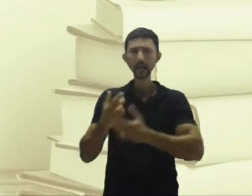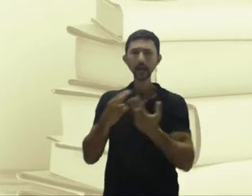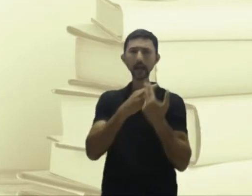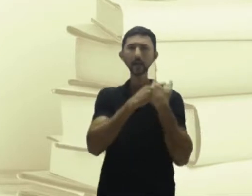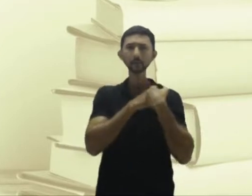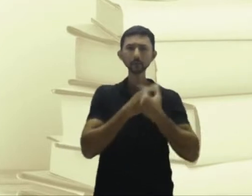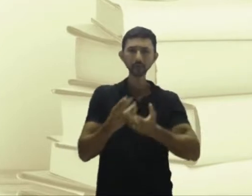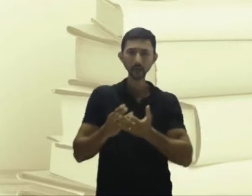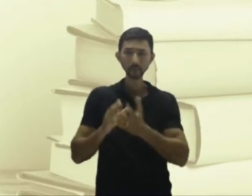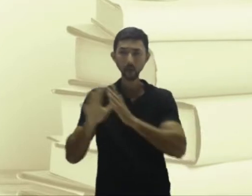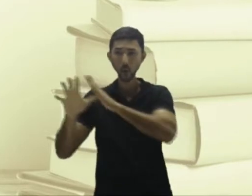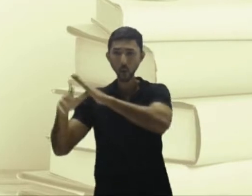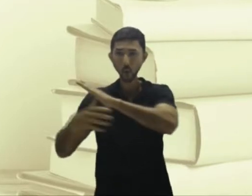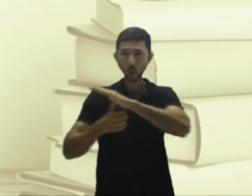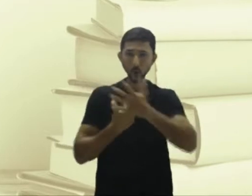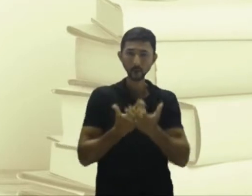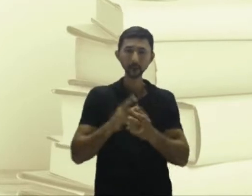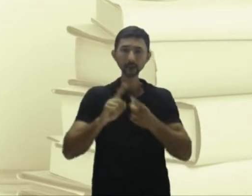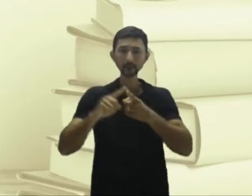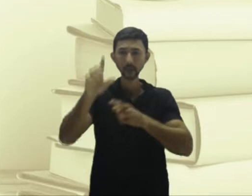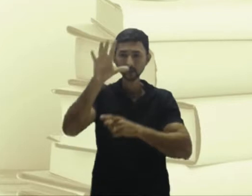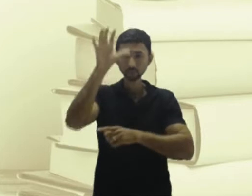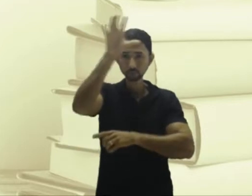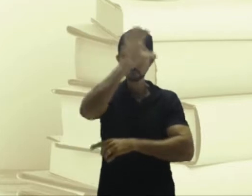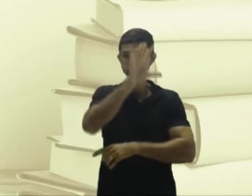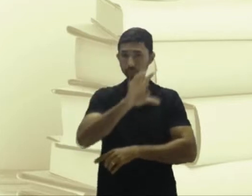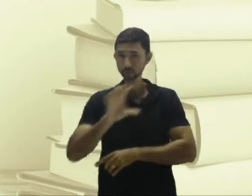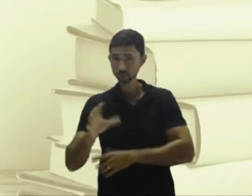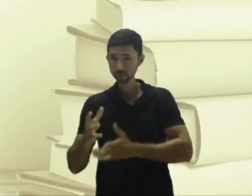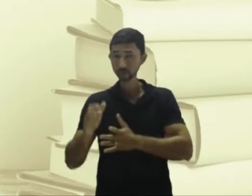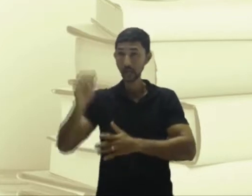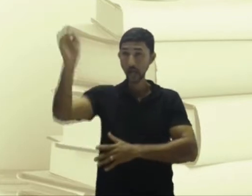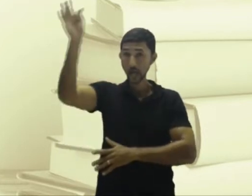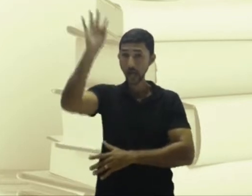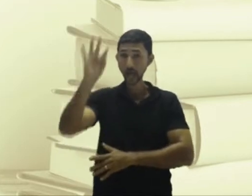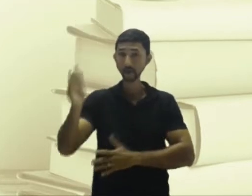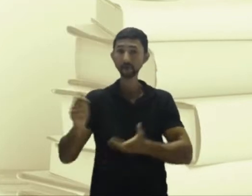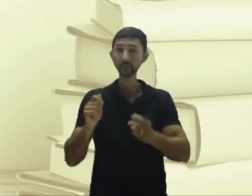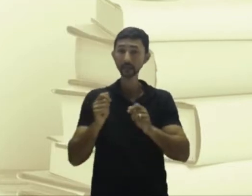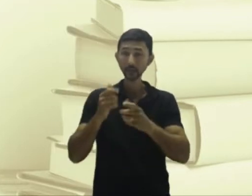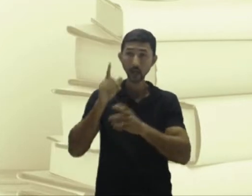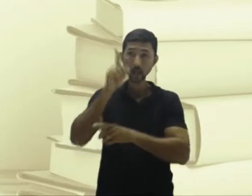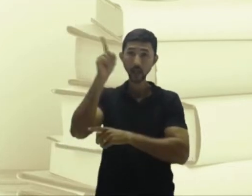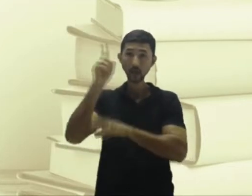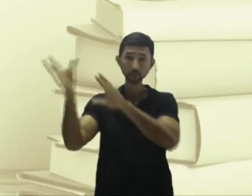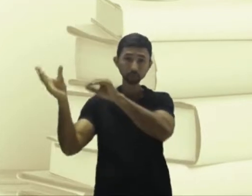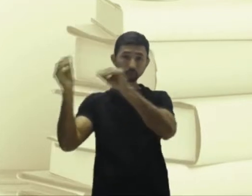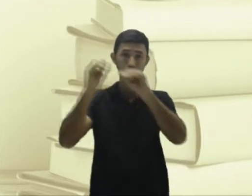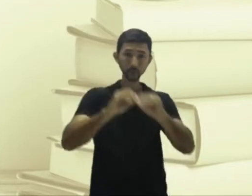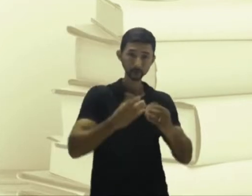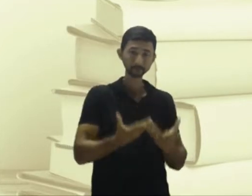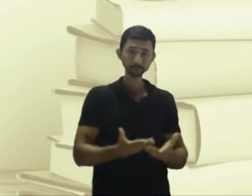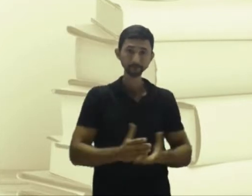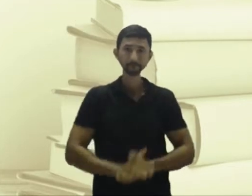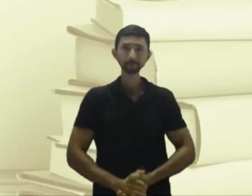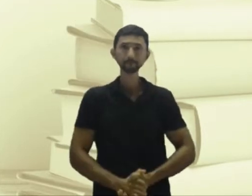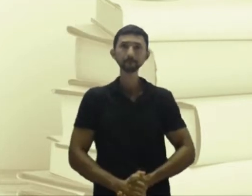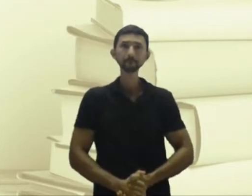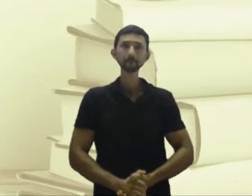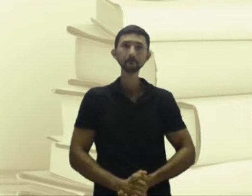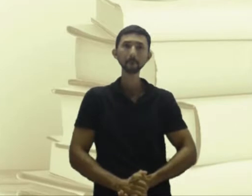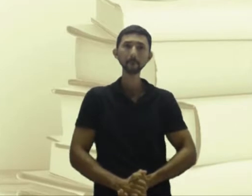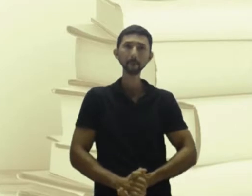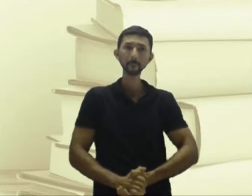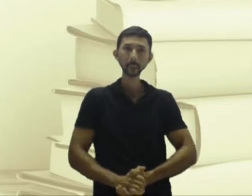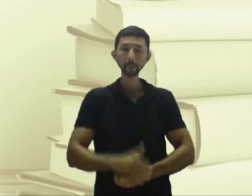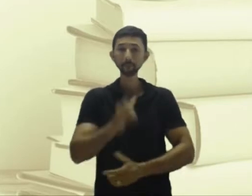pelo tráfico e as regiões e zonas africanas de procedência dos escravizados.